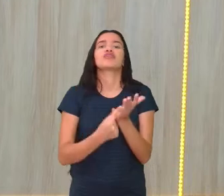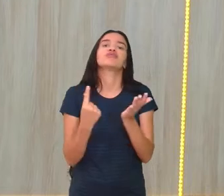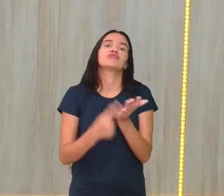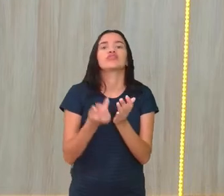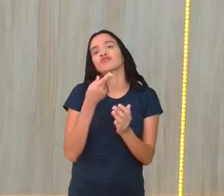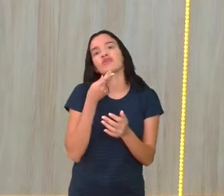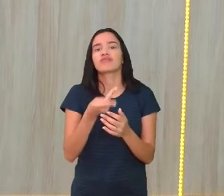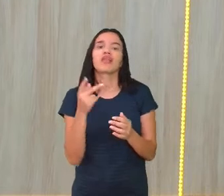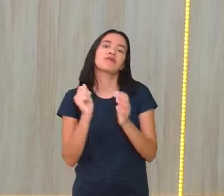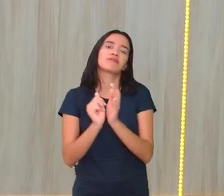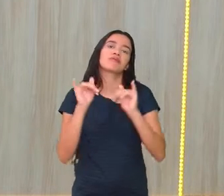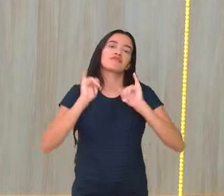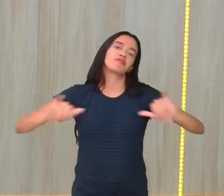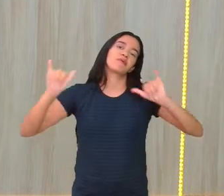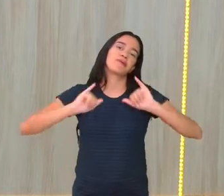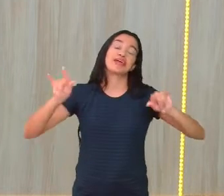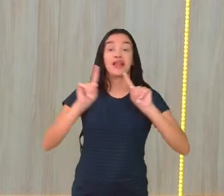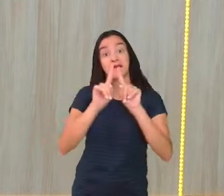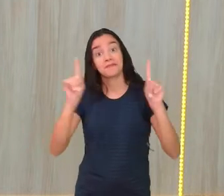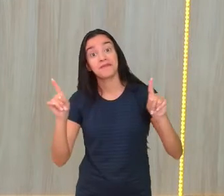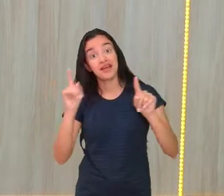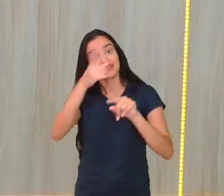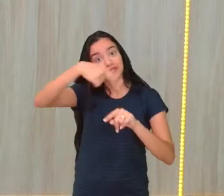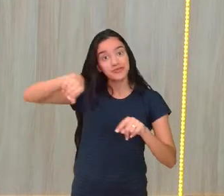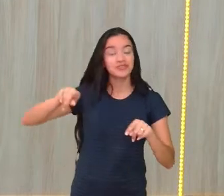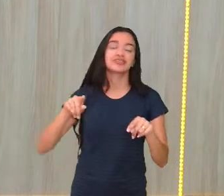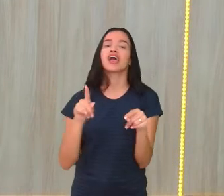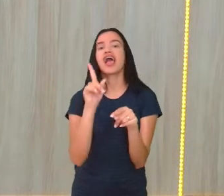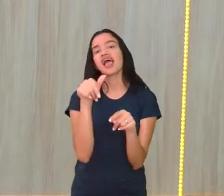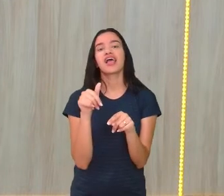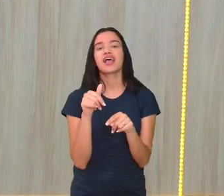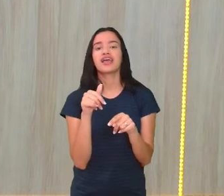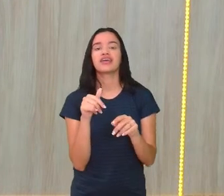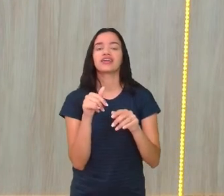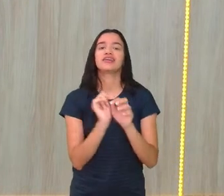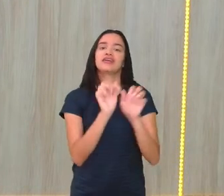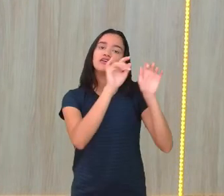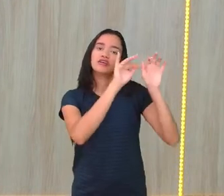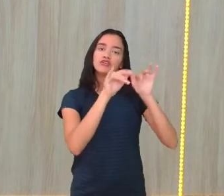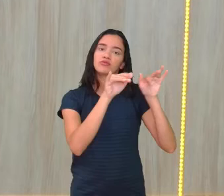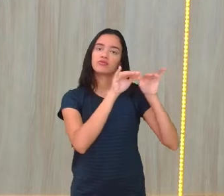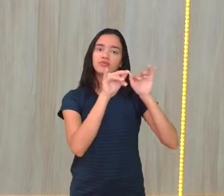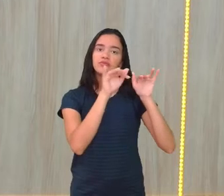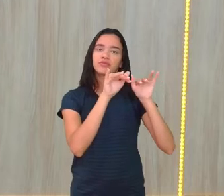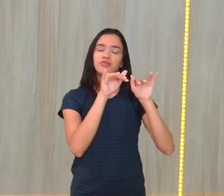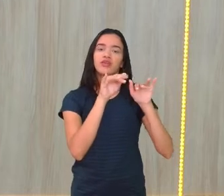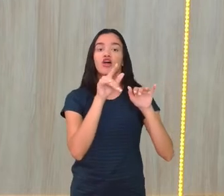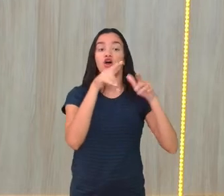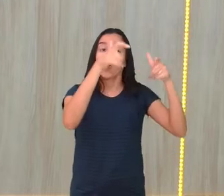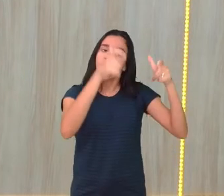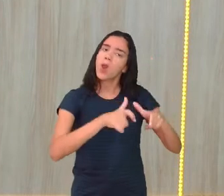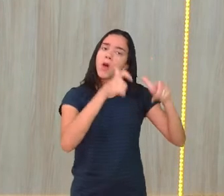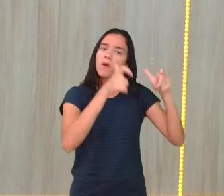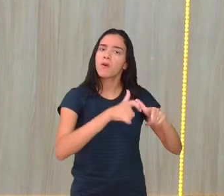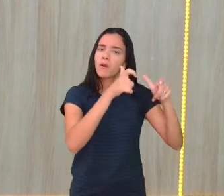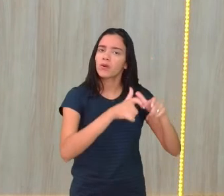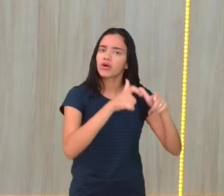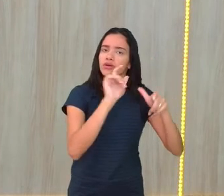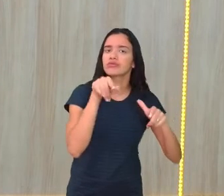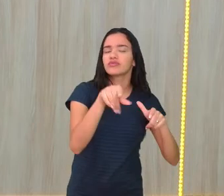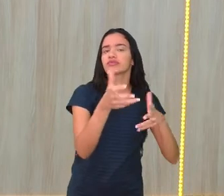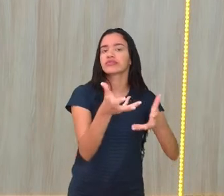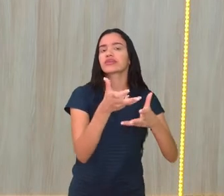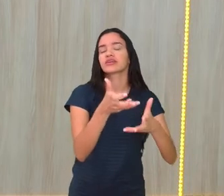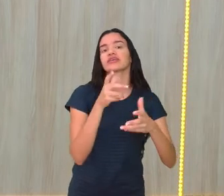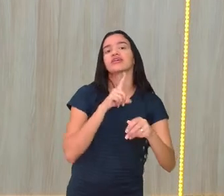não estar fazendo propaganda, mas você coloca lá o local para onde você deseja